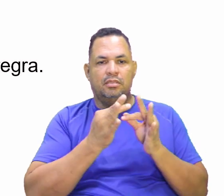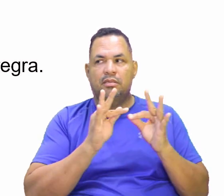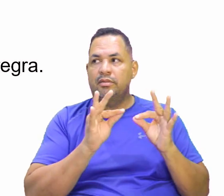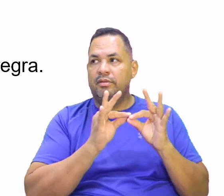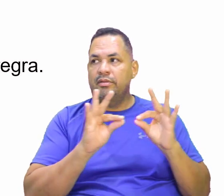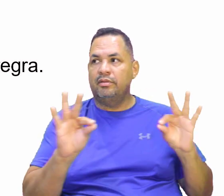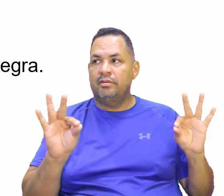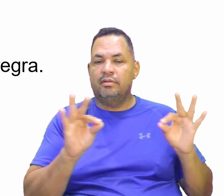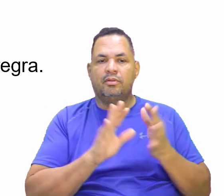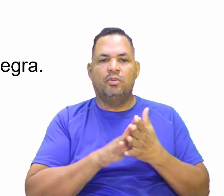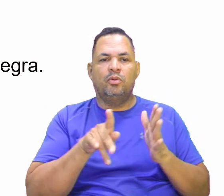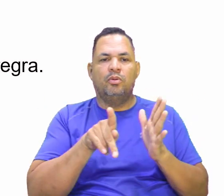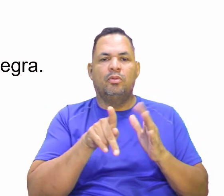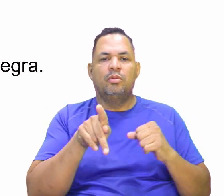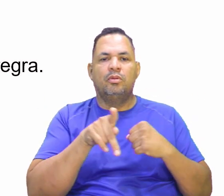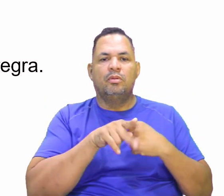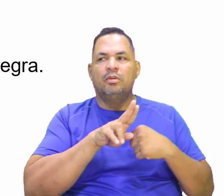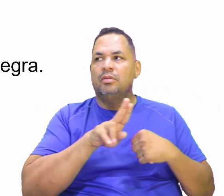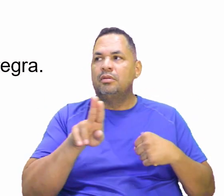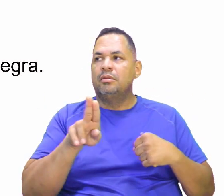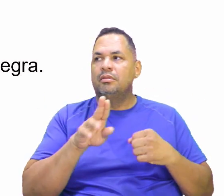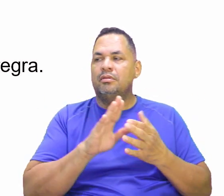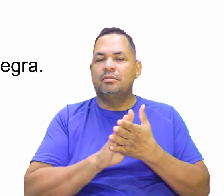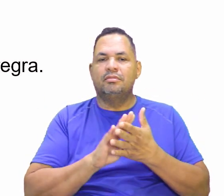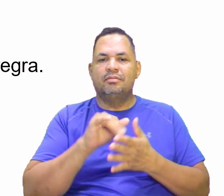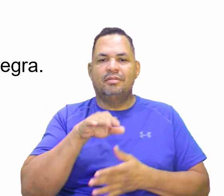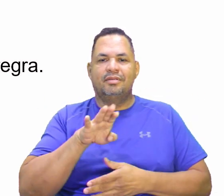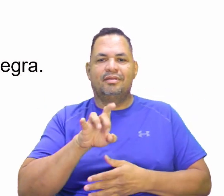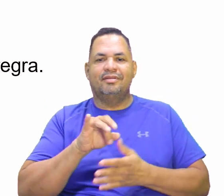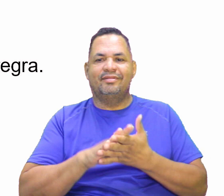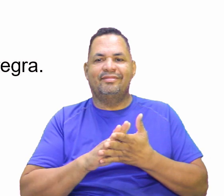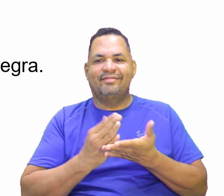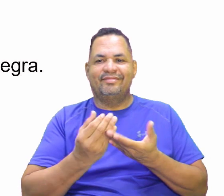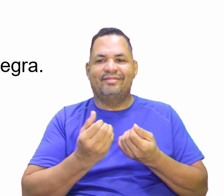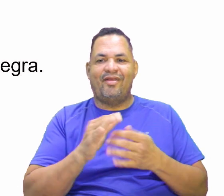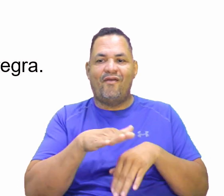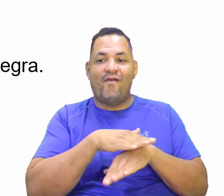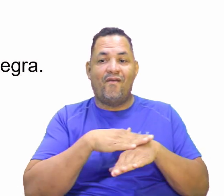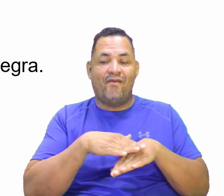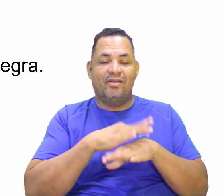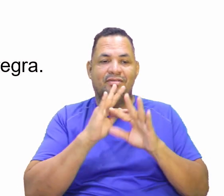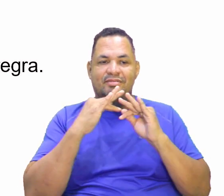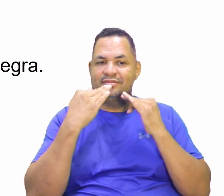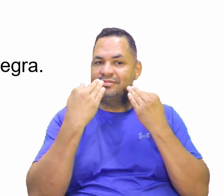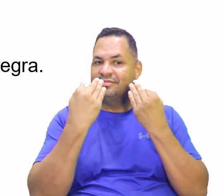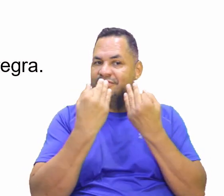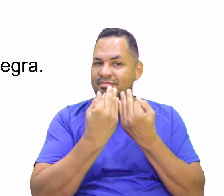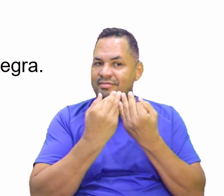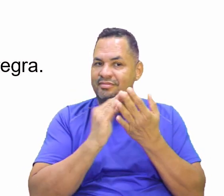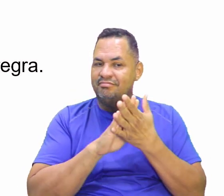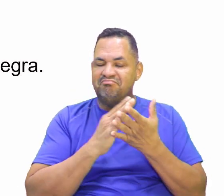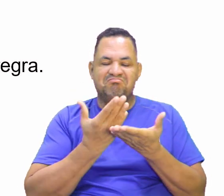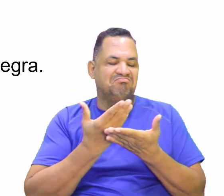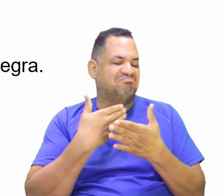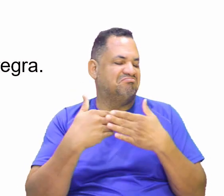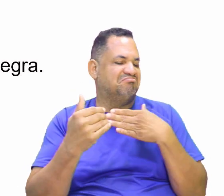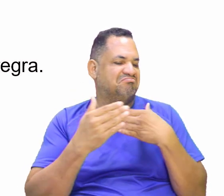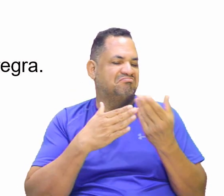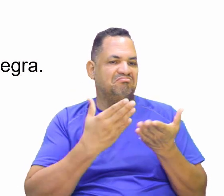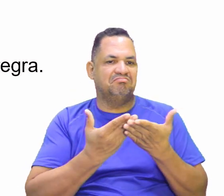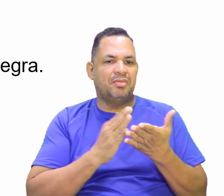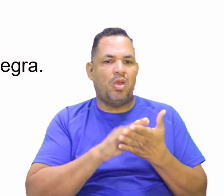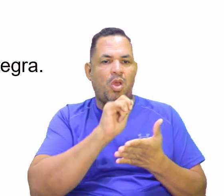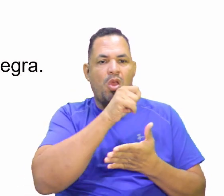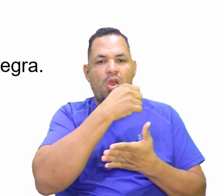com o pronome átono só é lícito na conversação familiar, despreocupada ou na